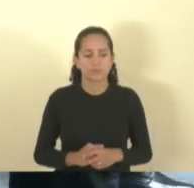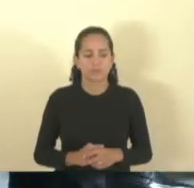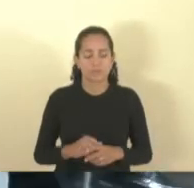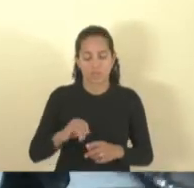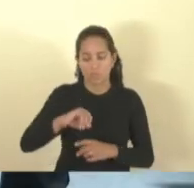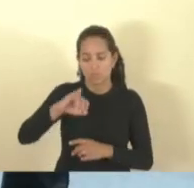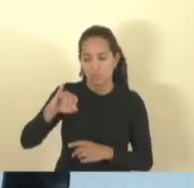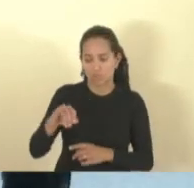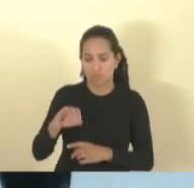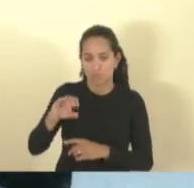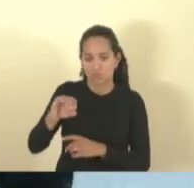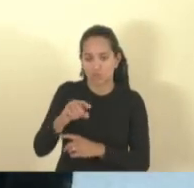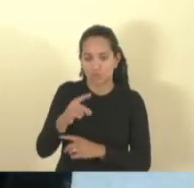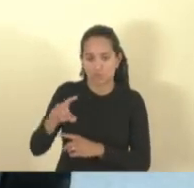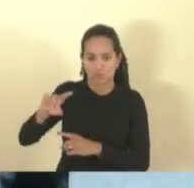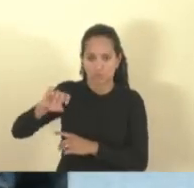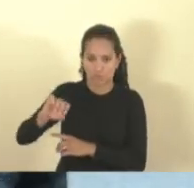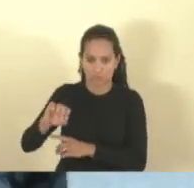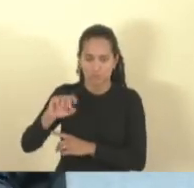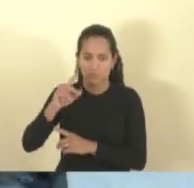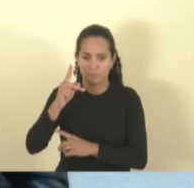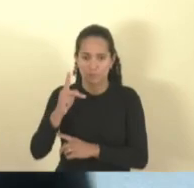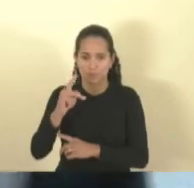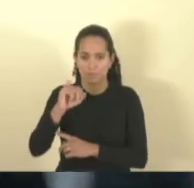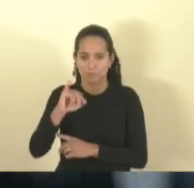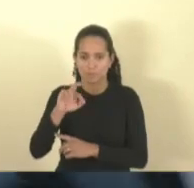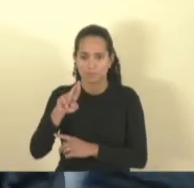João Pires dos Santos.